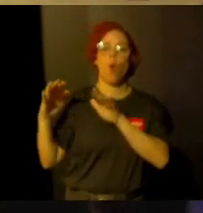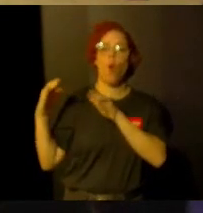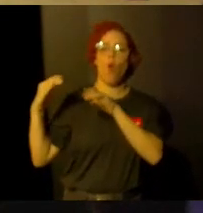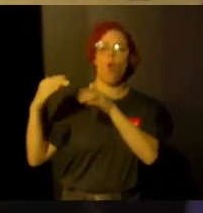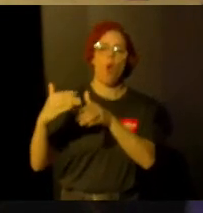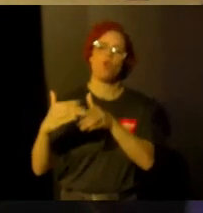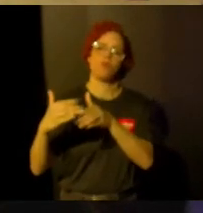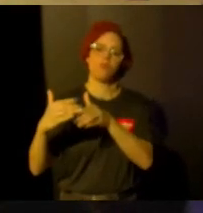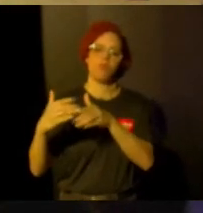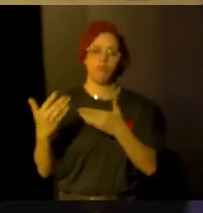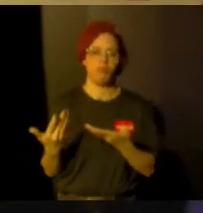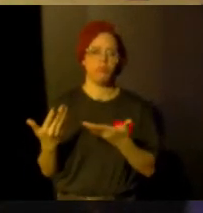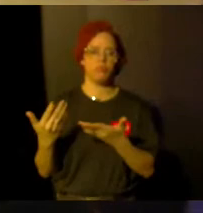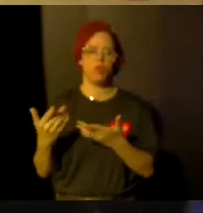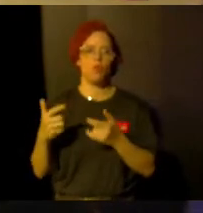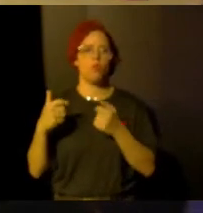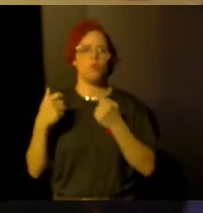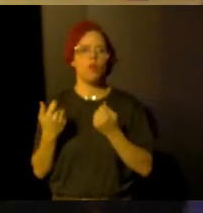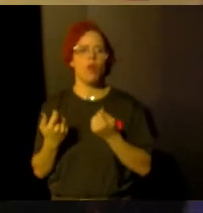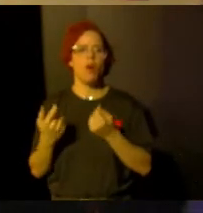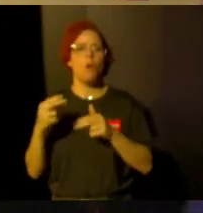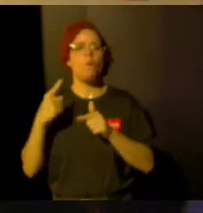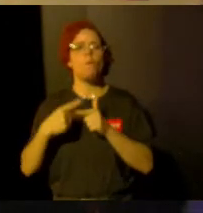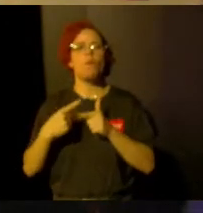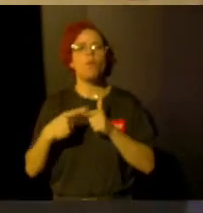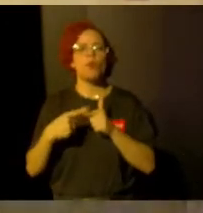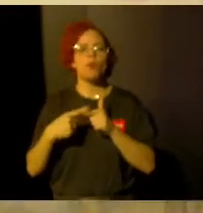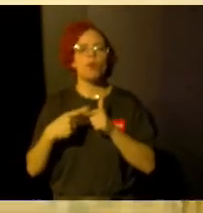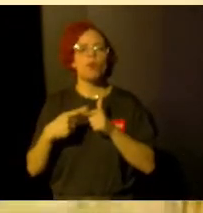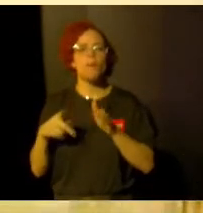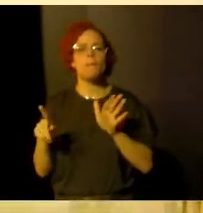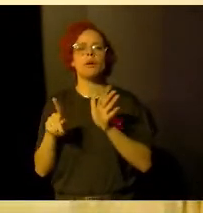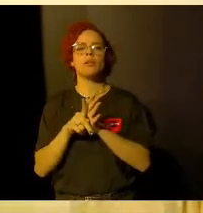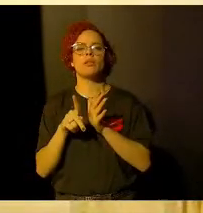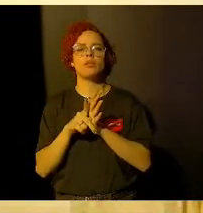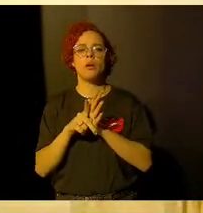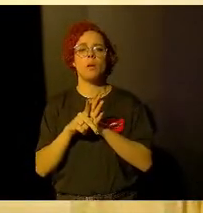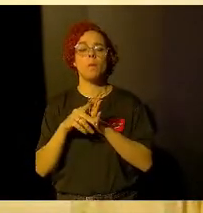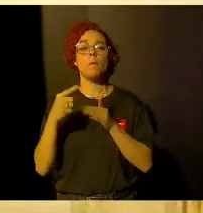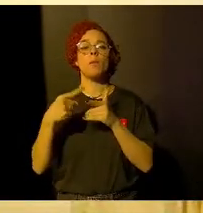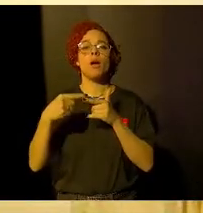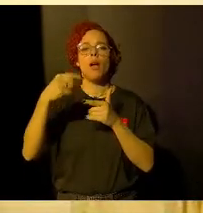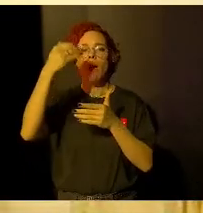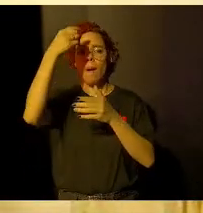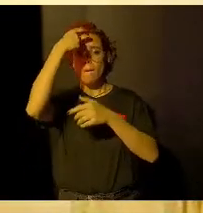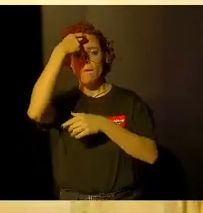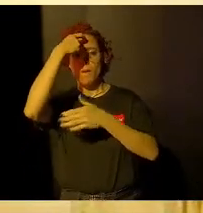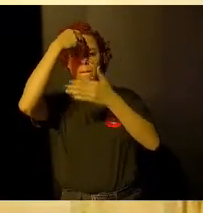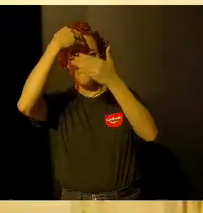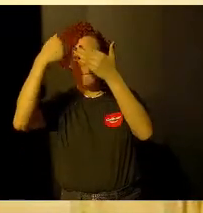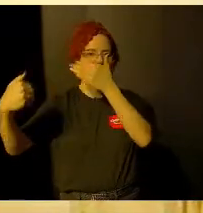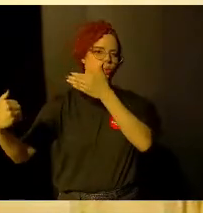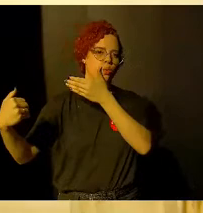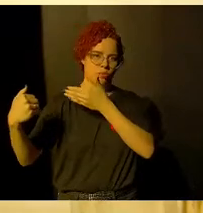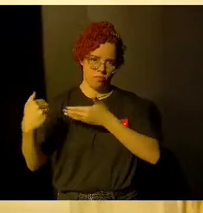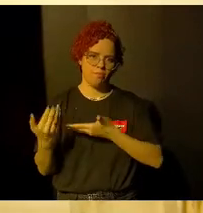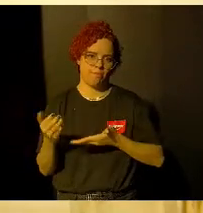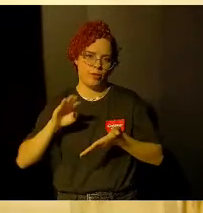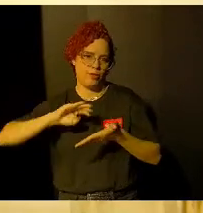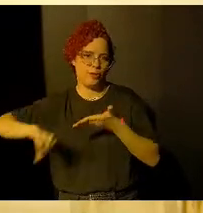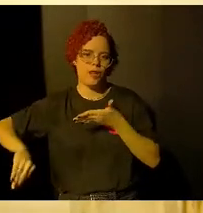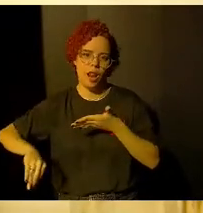E por que é que eu pertencimento eu hoje uma grande questão porque nos foi tirada à memória fomos retirada à identidade